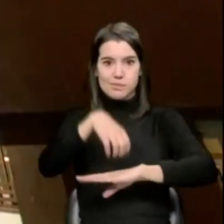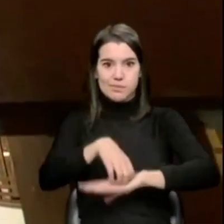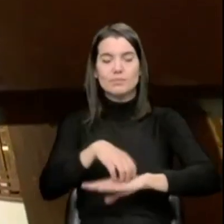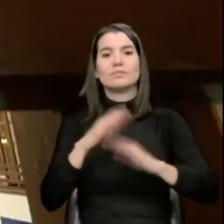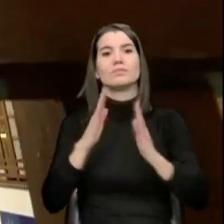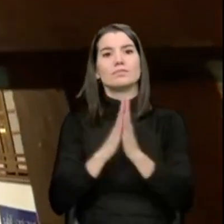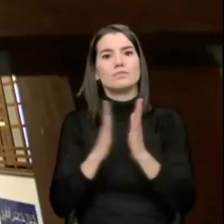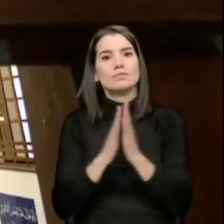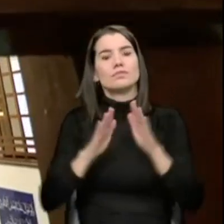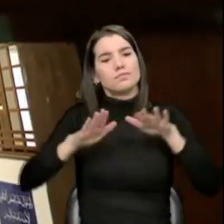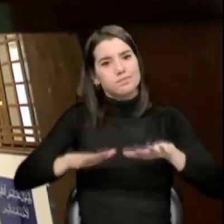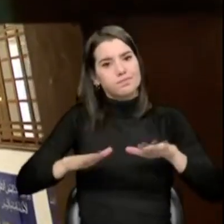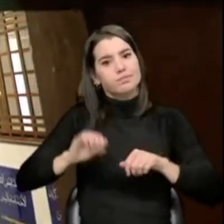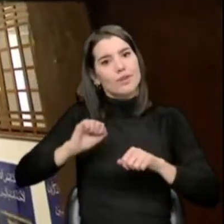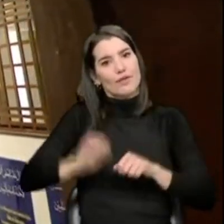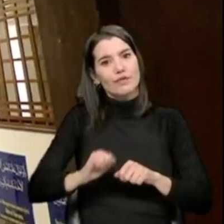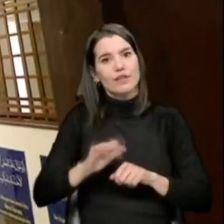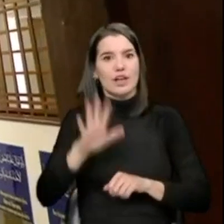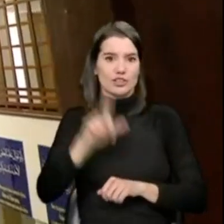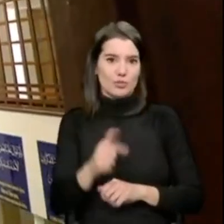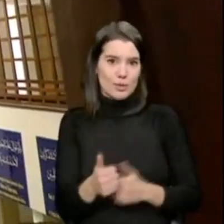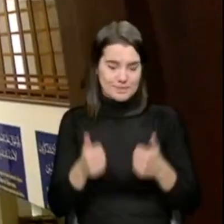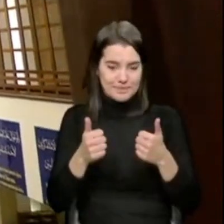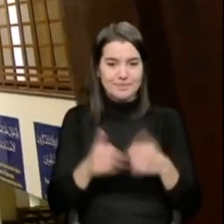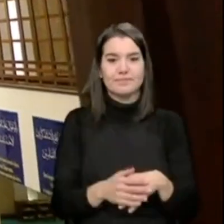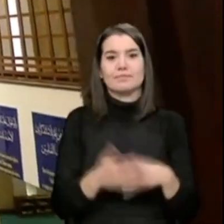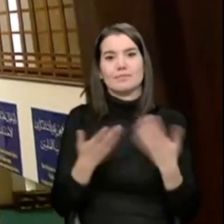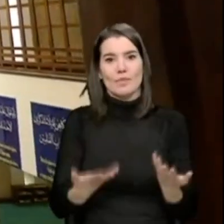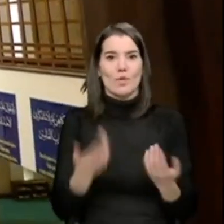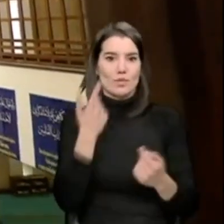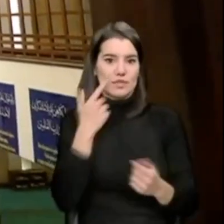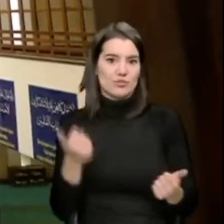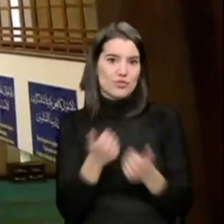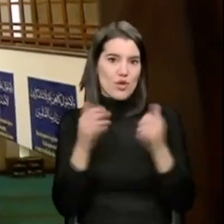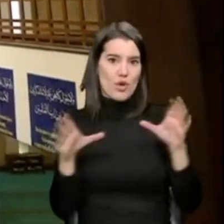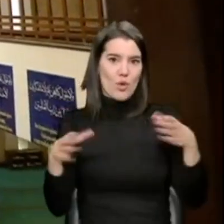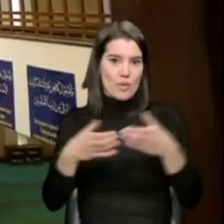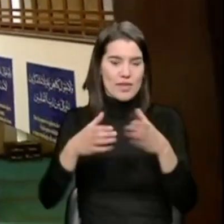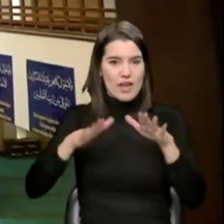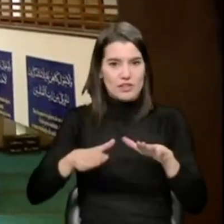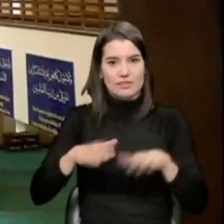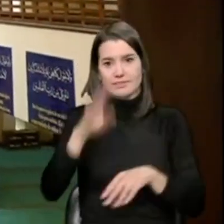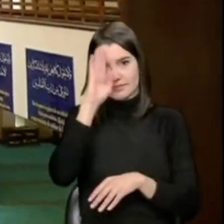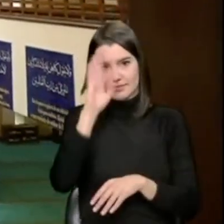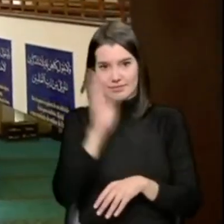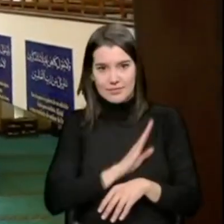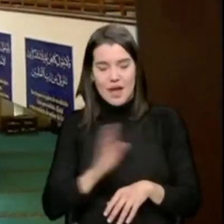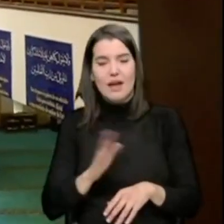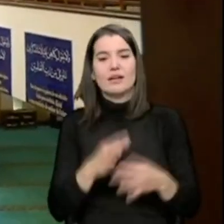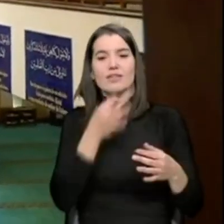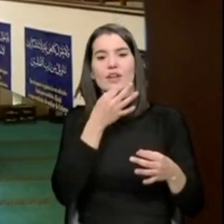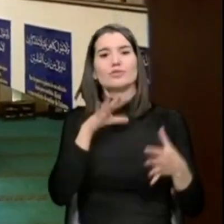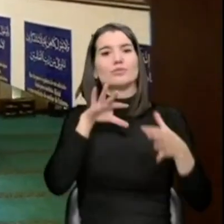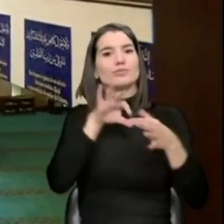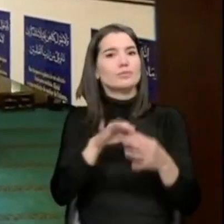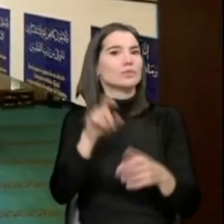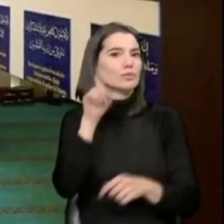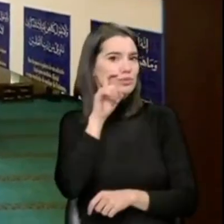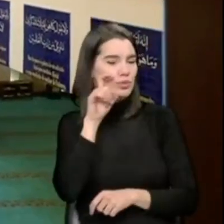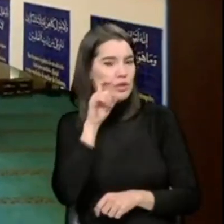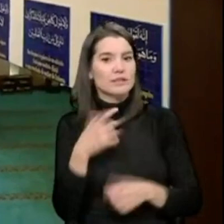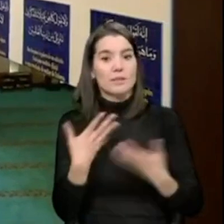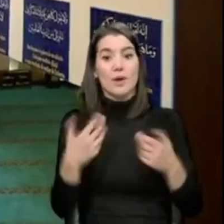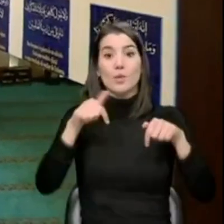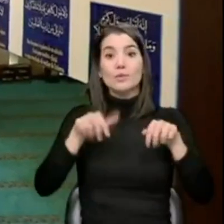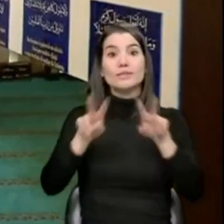Lisboa. Já ficámos a conhecer melhor a comunidade islâmica, já falámos de segurança, mas hoje vamos